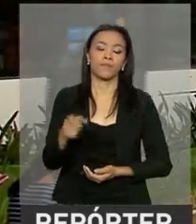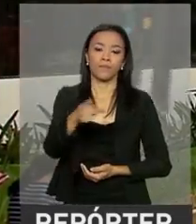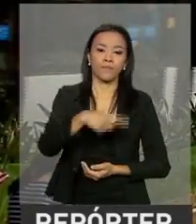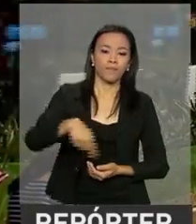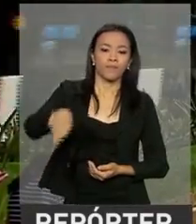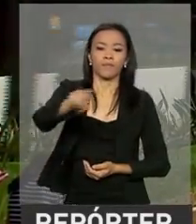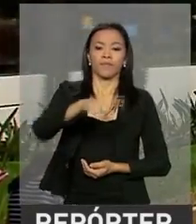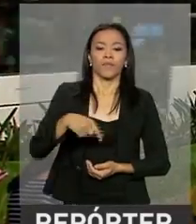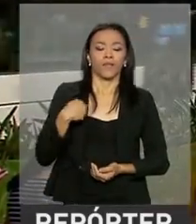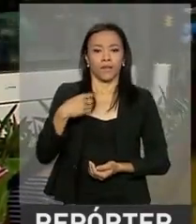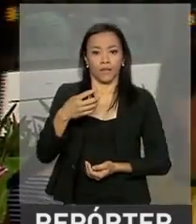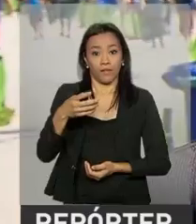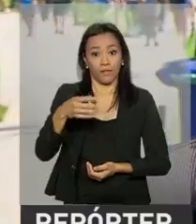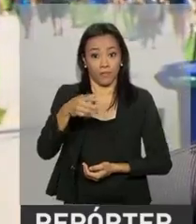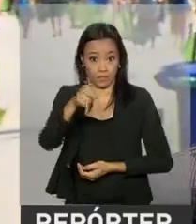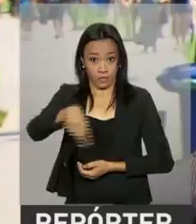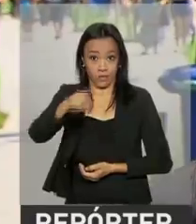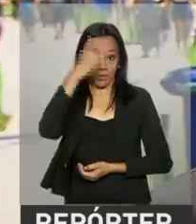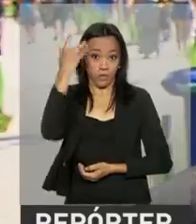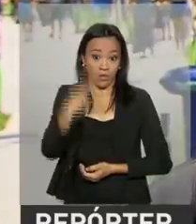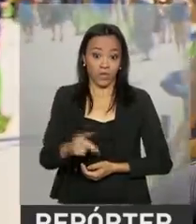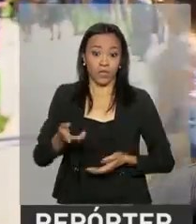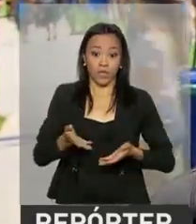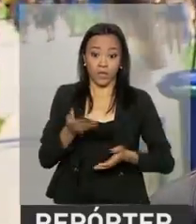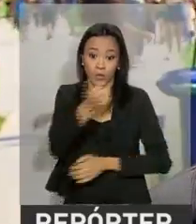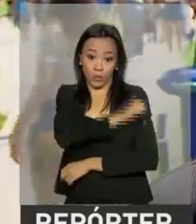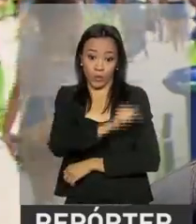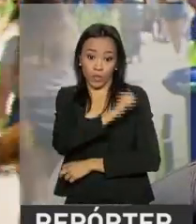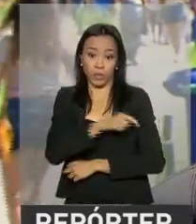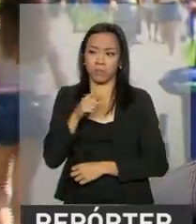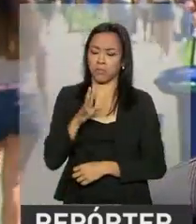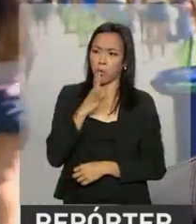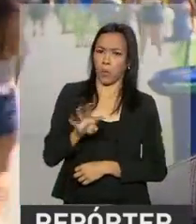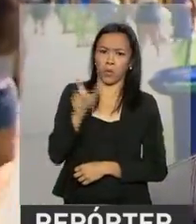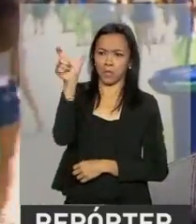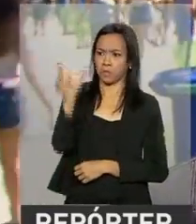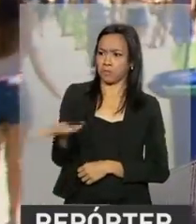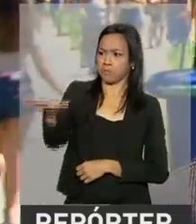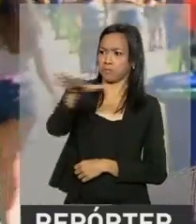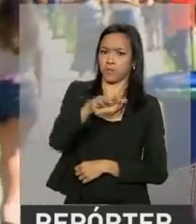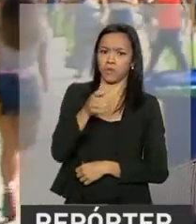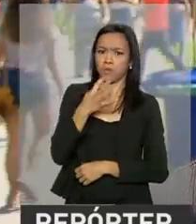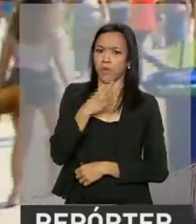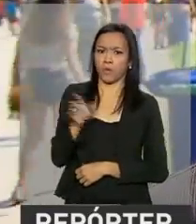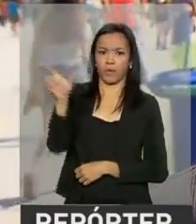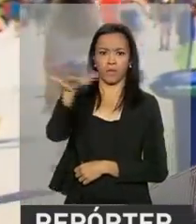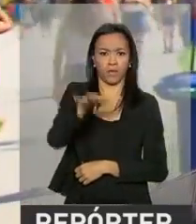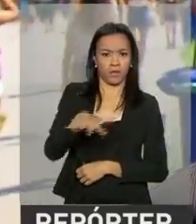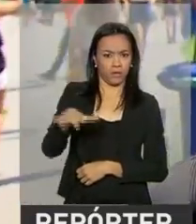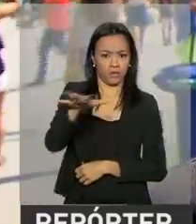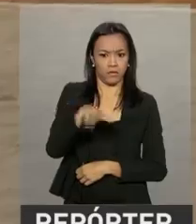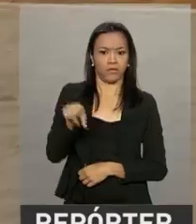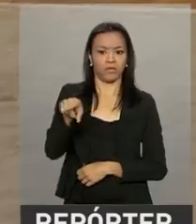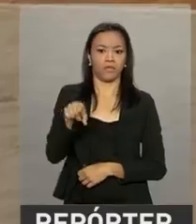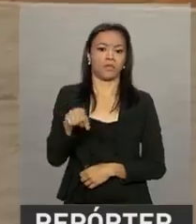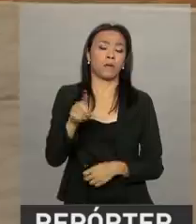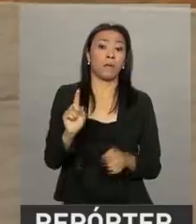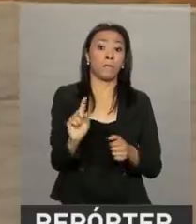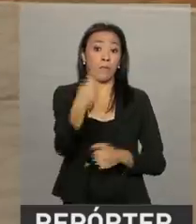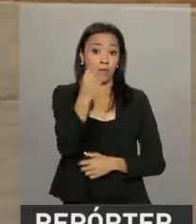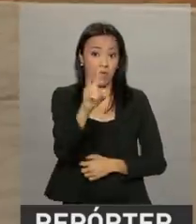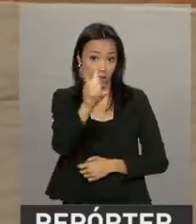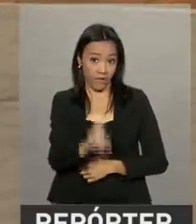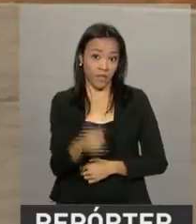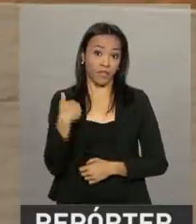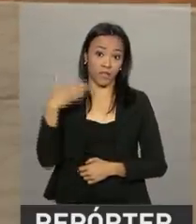Desconhecido até dos cariocas. Não conheço aqui, tô vendo agora, mas eu sei que era bem destruída essa parte aqui. Primeira vez que eu venho